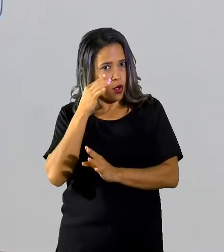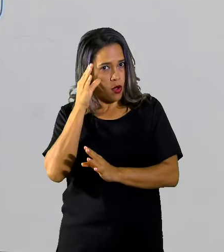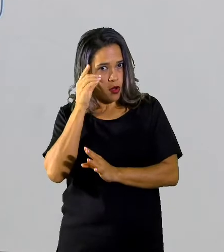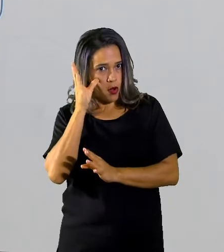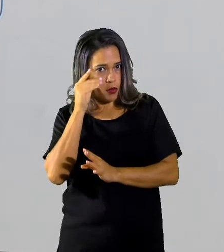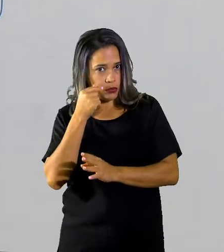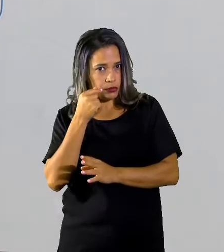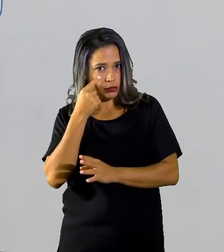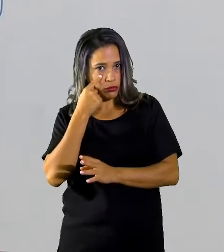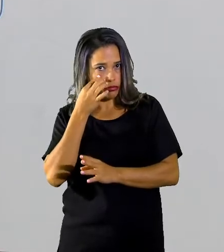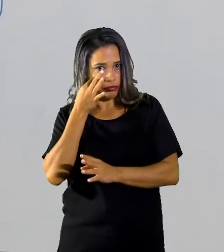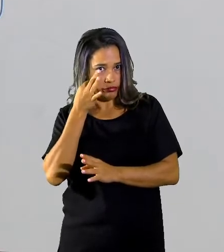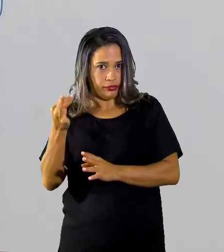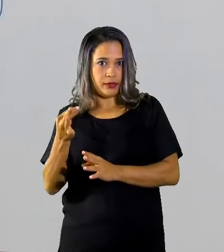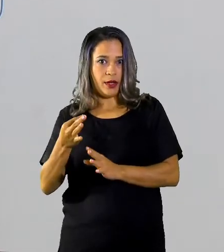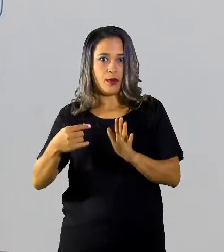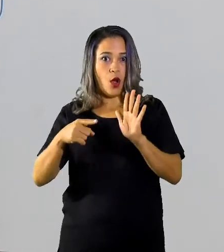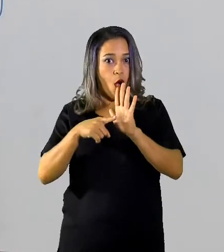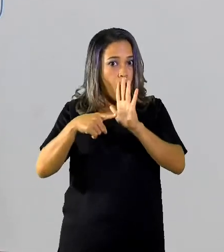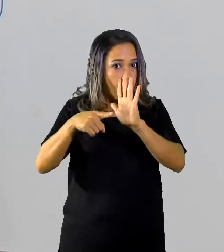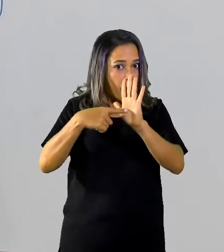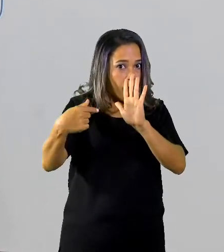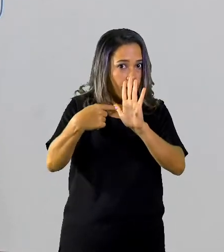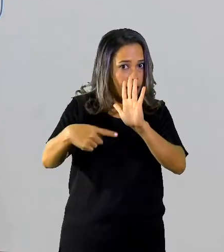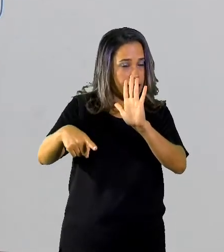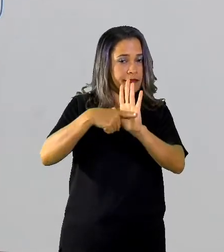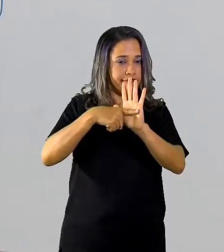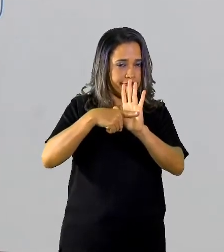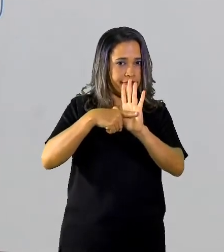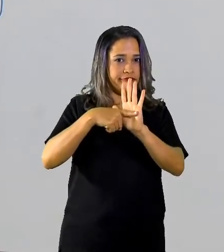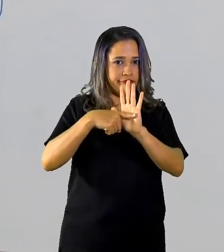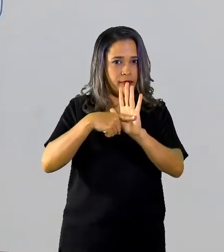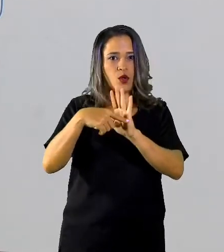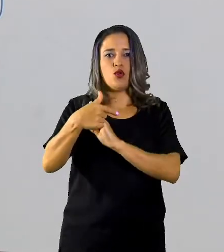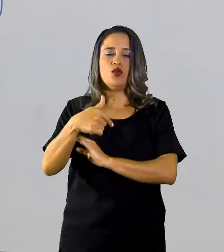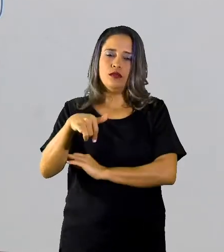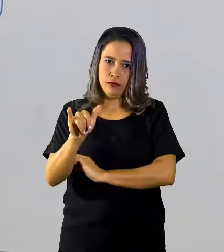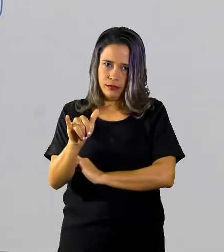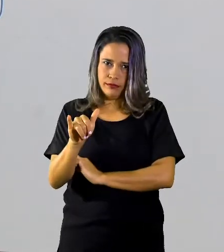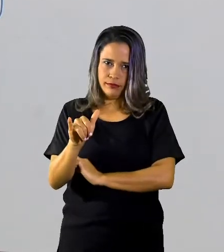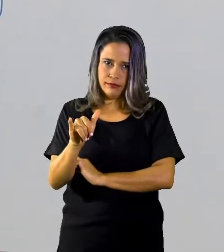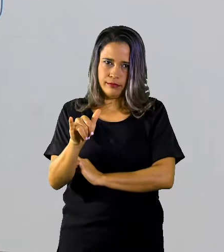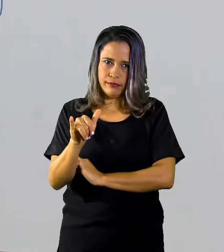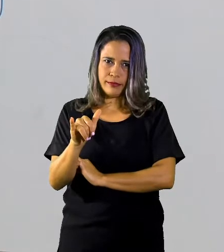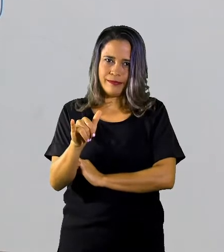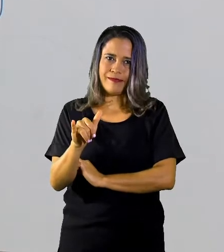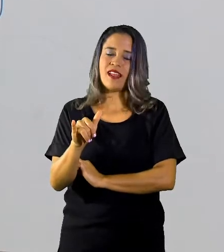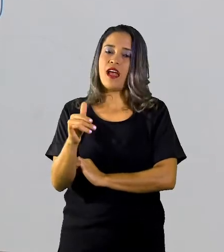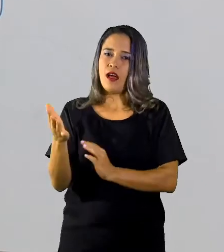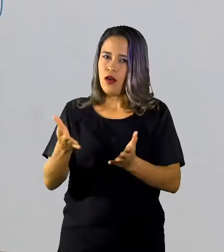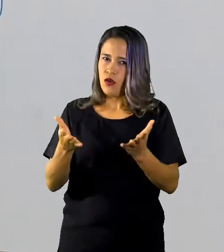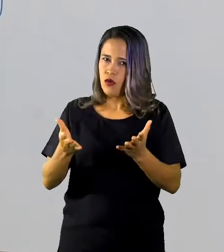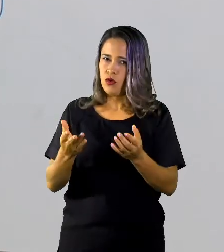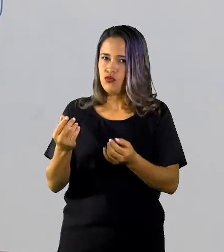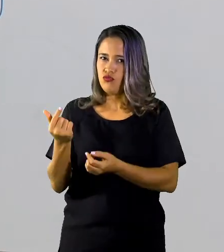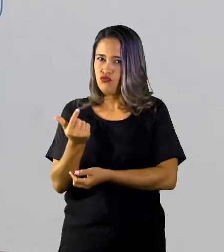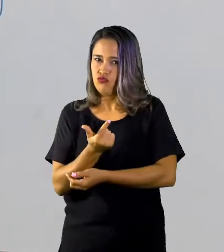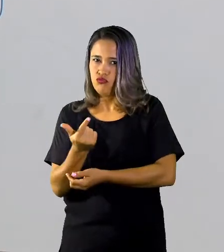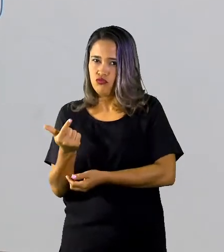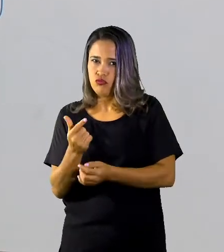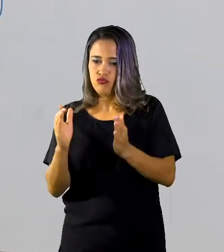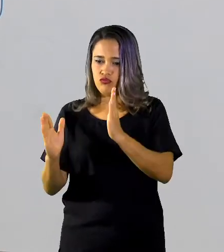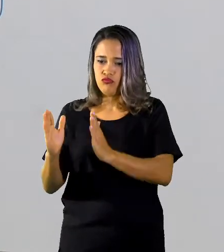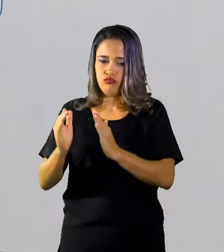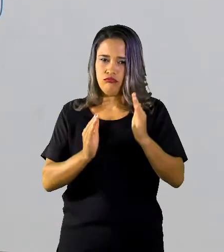desse termo, ele é negativo, menos 2y. Estou operando com os coeficientes e mantendo a